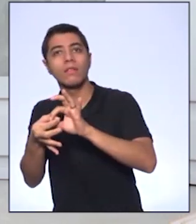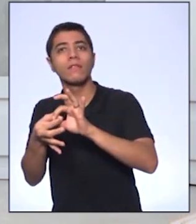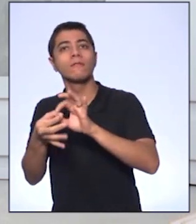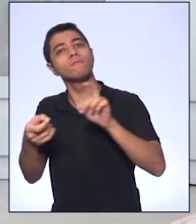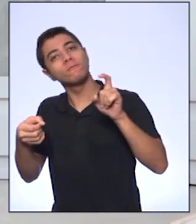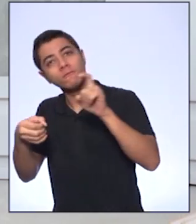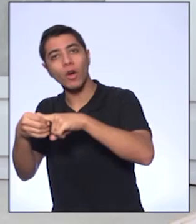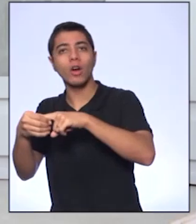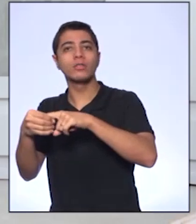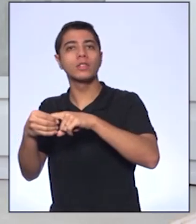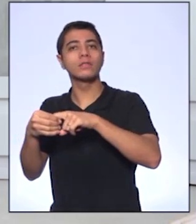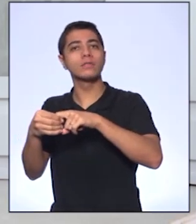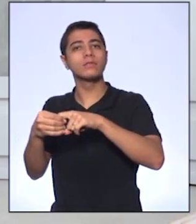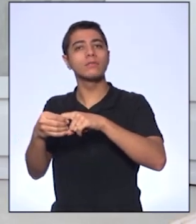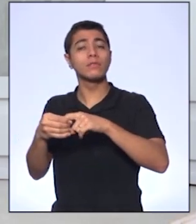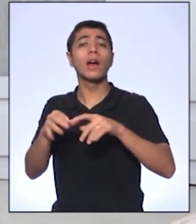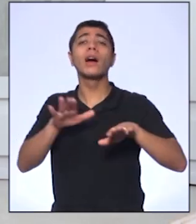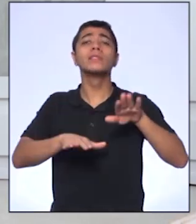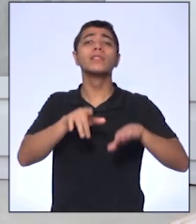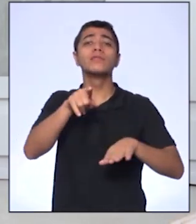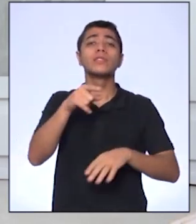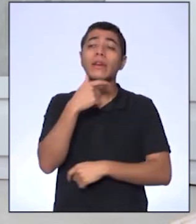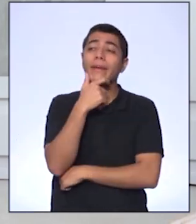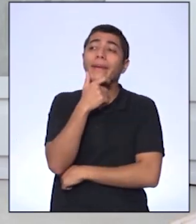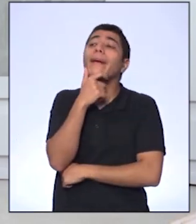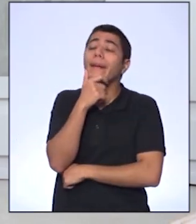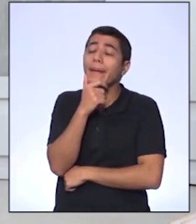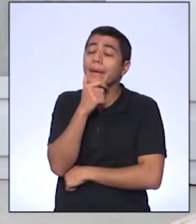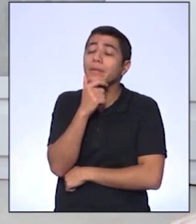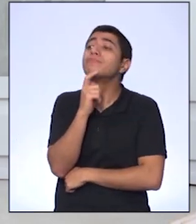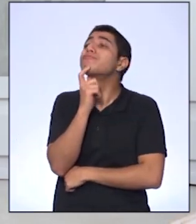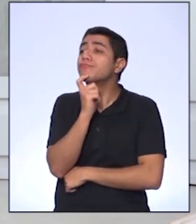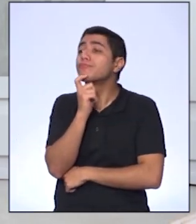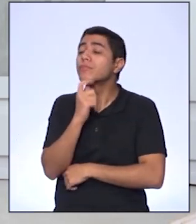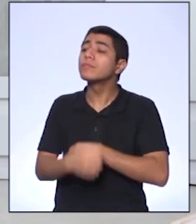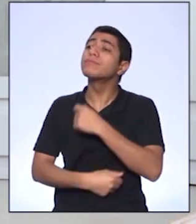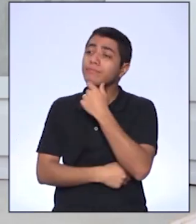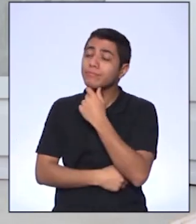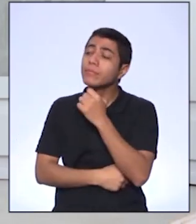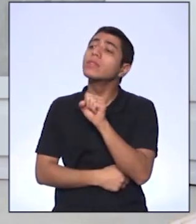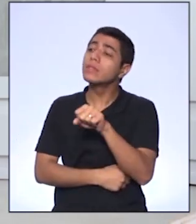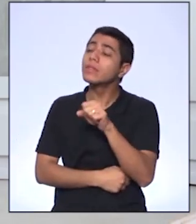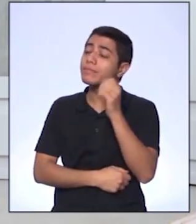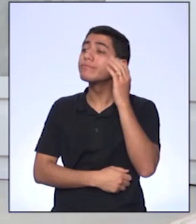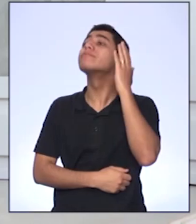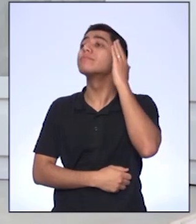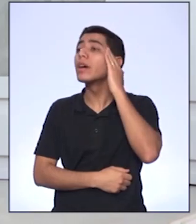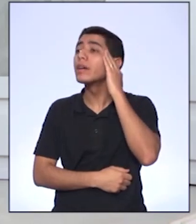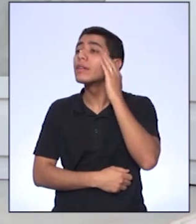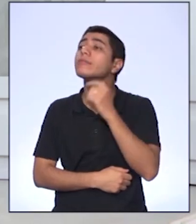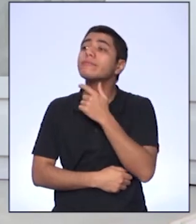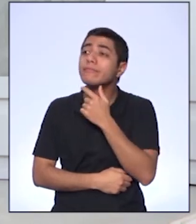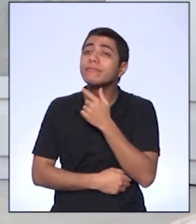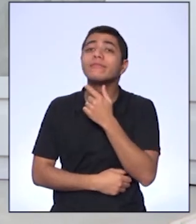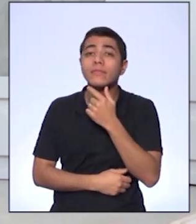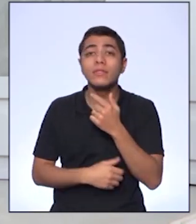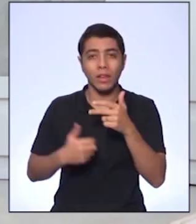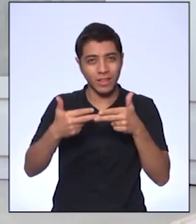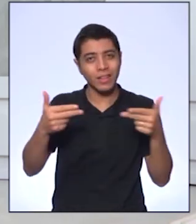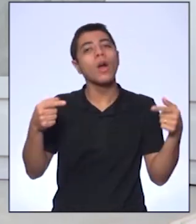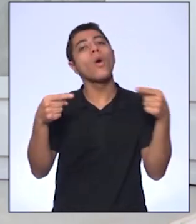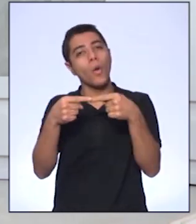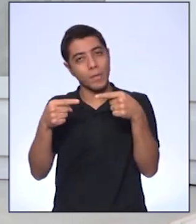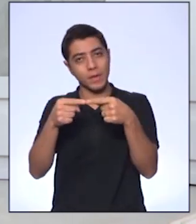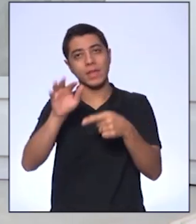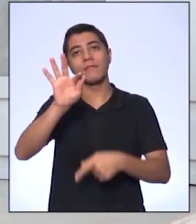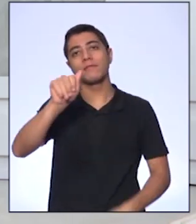sim, sei, verdade, isso tudo é fático. Belezinha? Então, eu mando mensagem. Posso mandar mensagem para dar opinião,